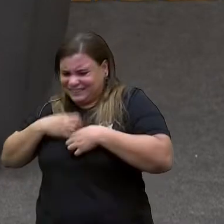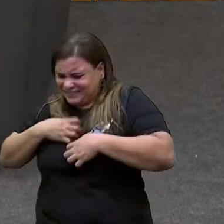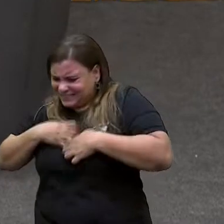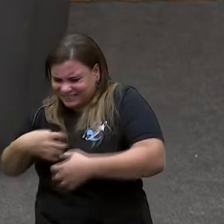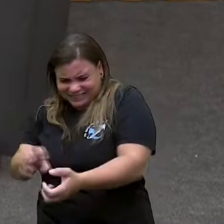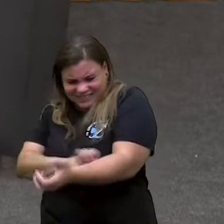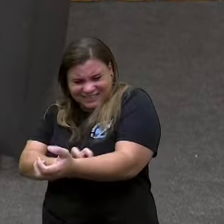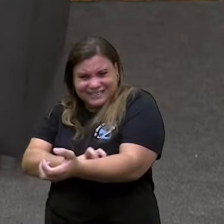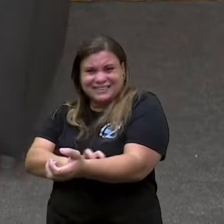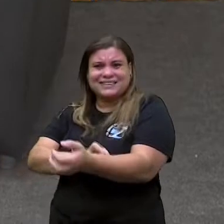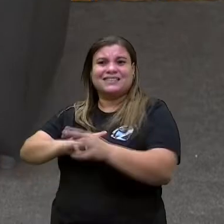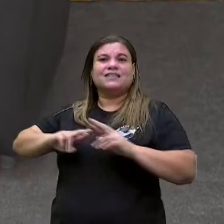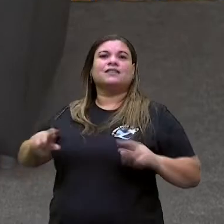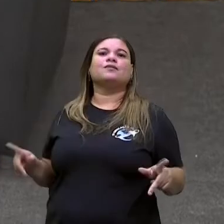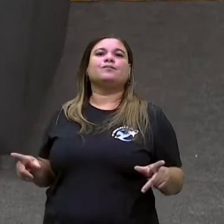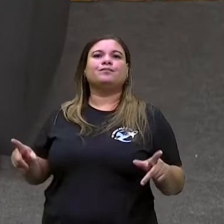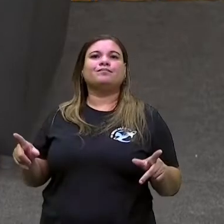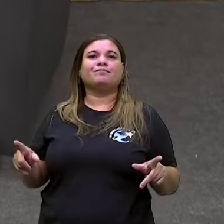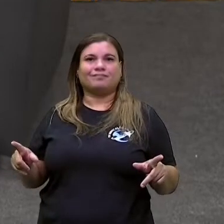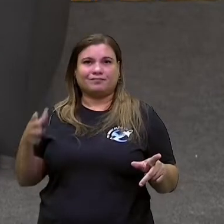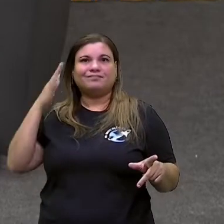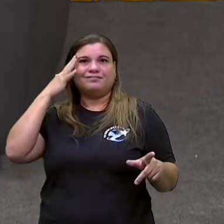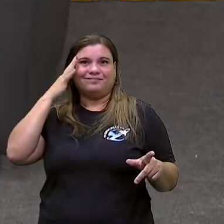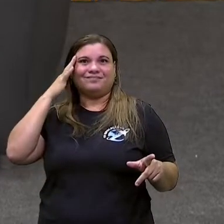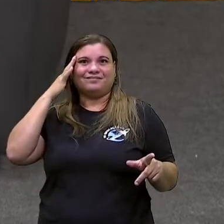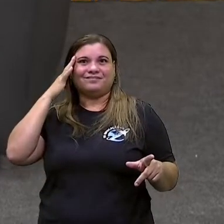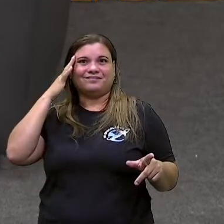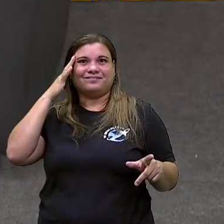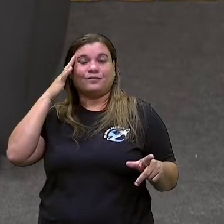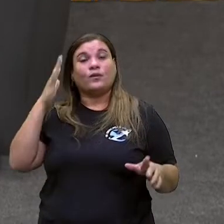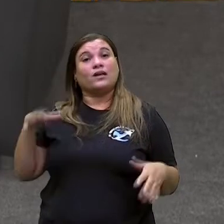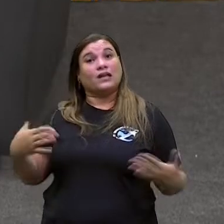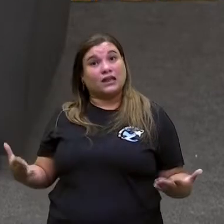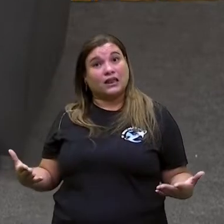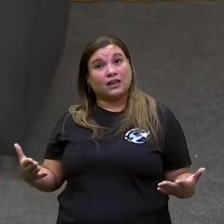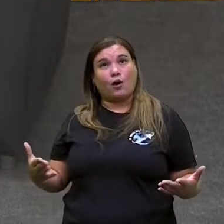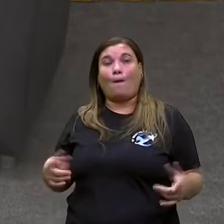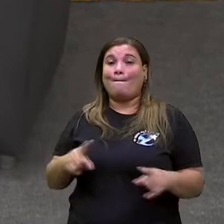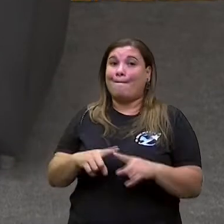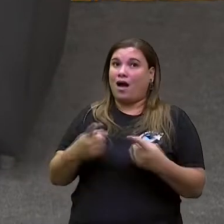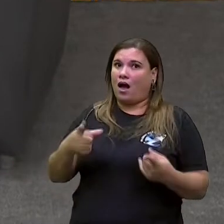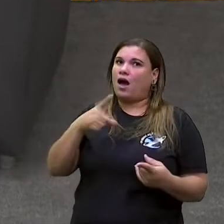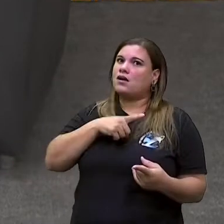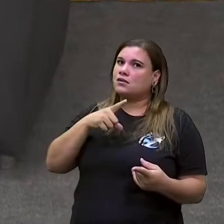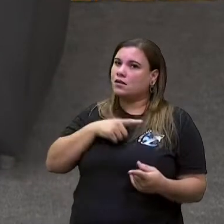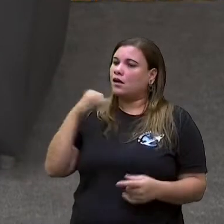bom, gera qualidade de vida, mas o jornal e revista, ele te conecta com o mundo. E